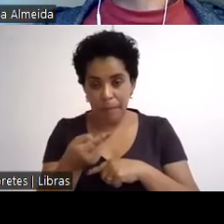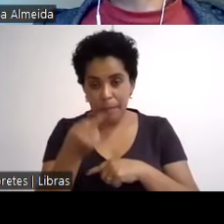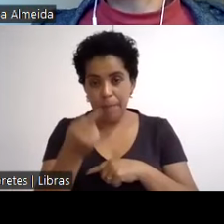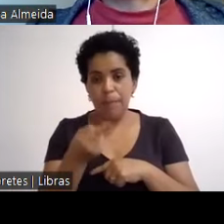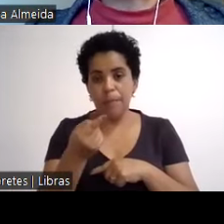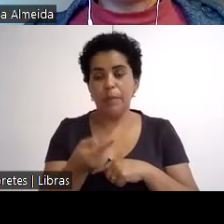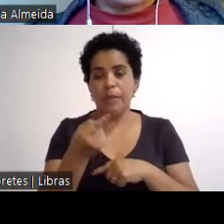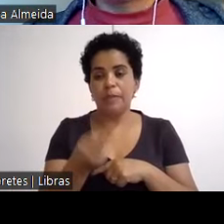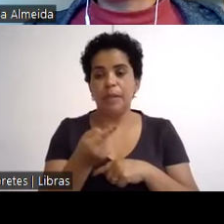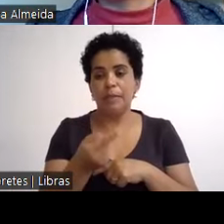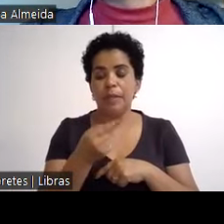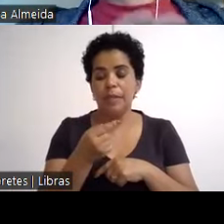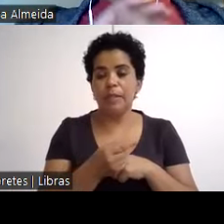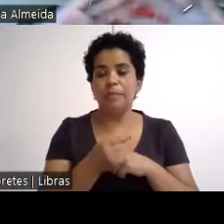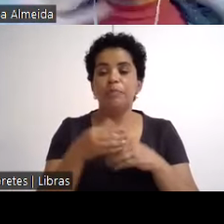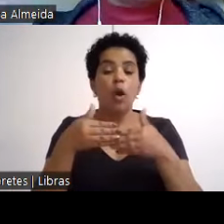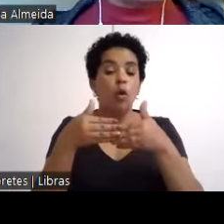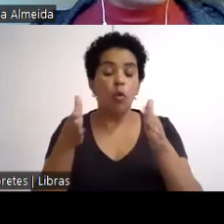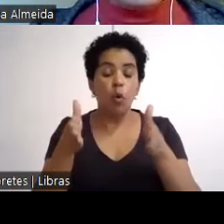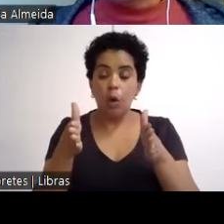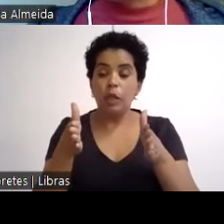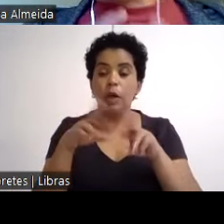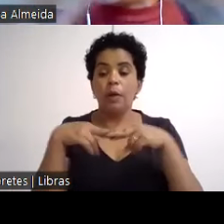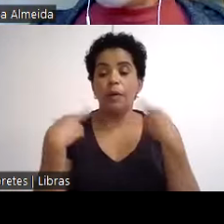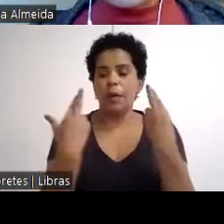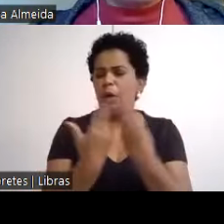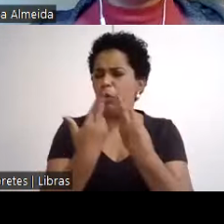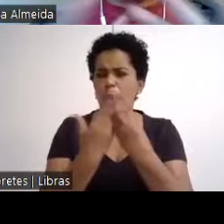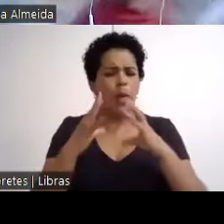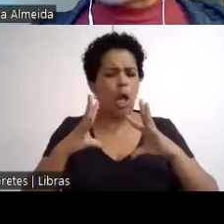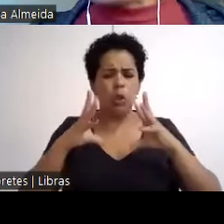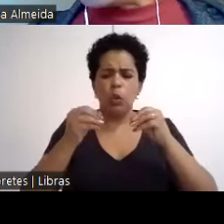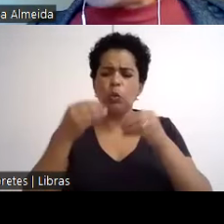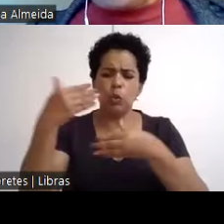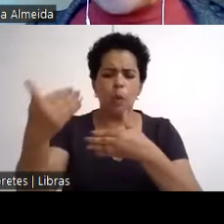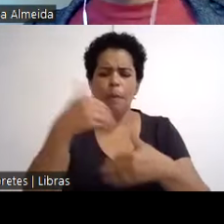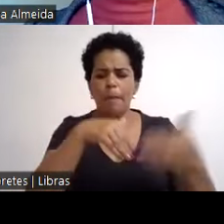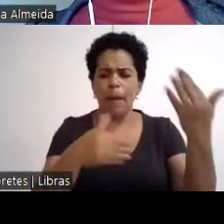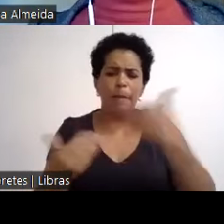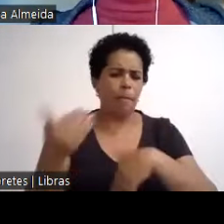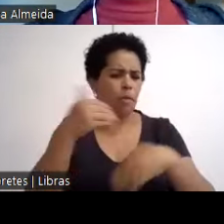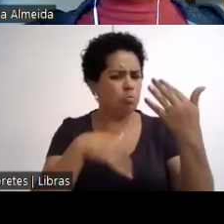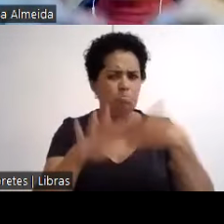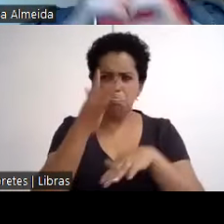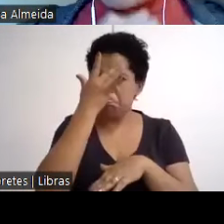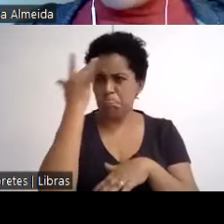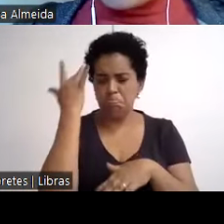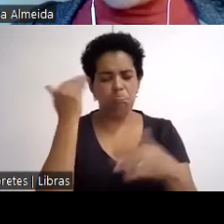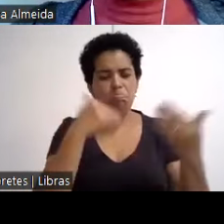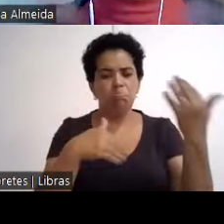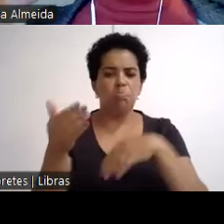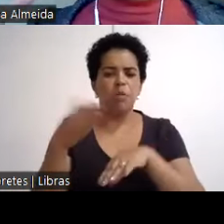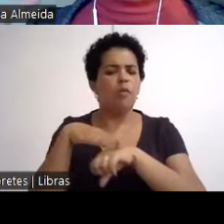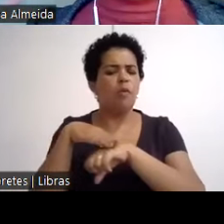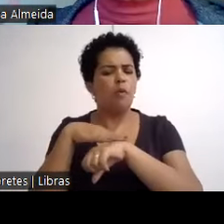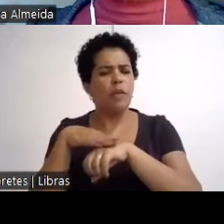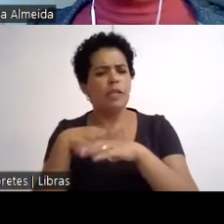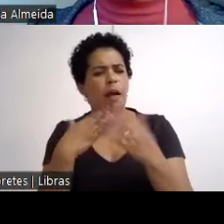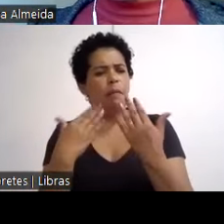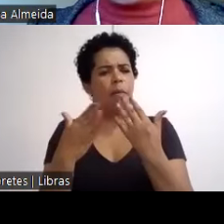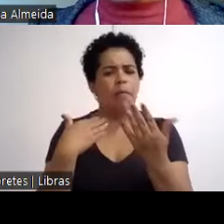gente fez uma chamada aberta para todo mundo, todo cidadão que quisesse participar, viesse conversar com a gente